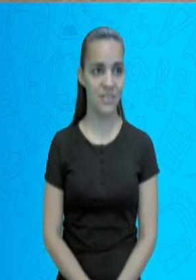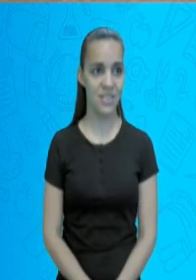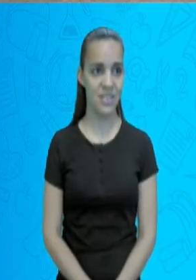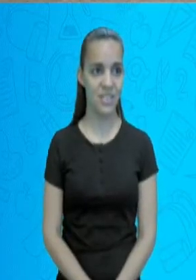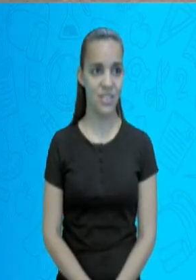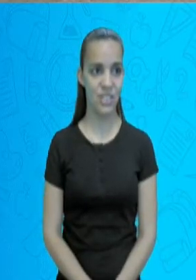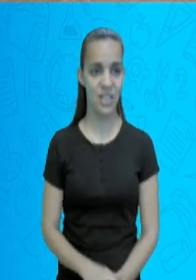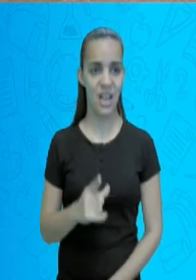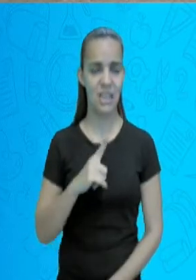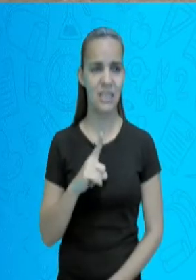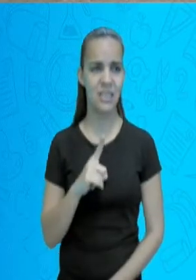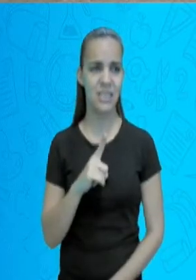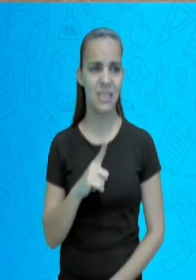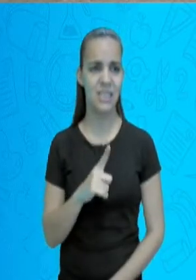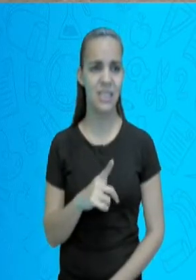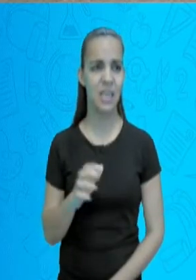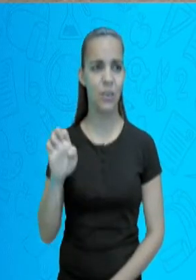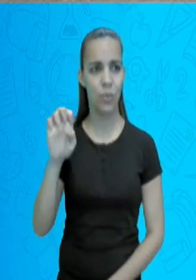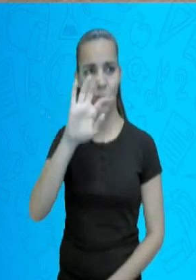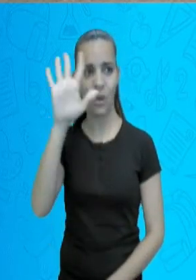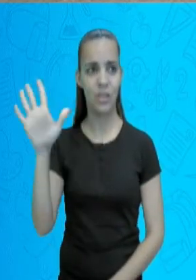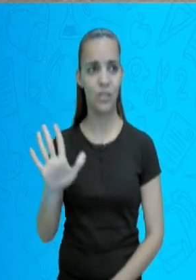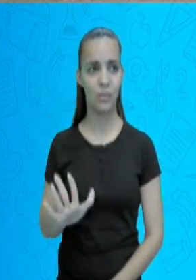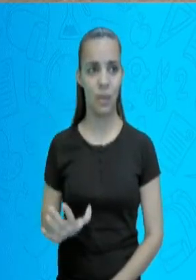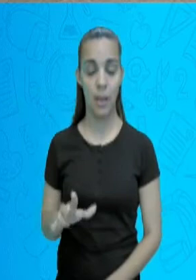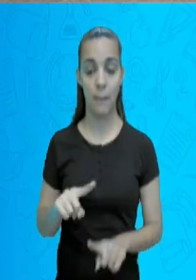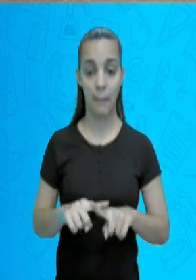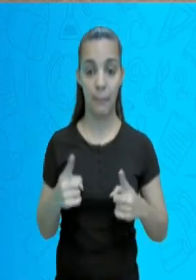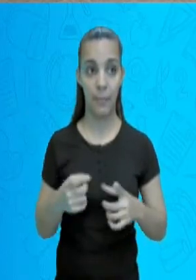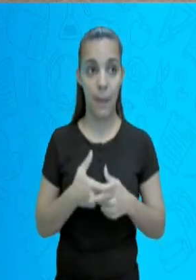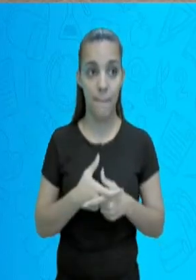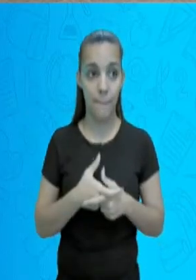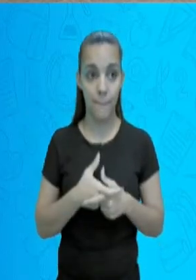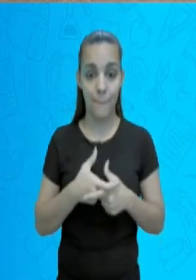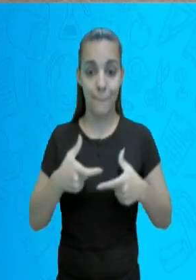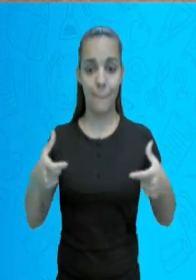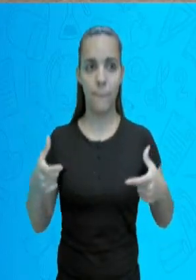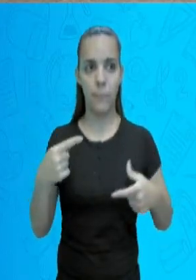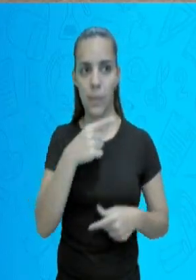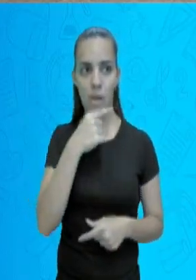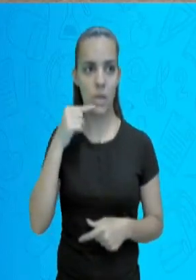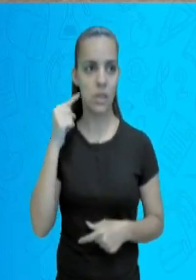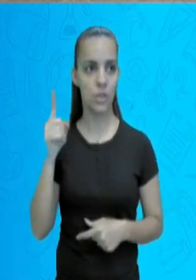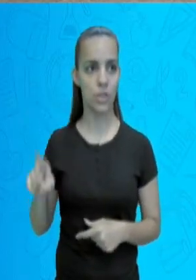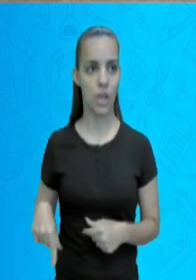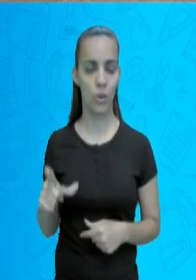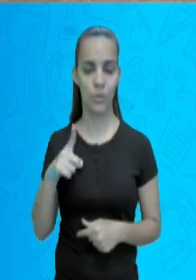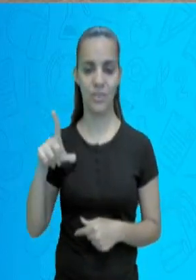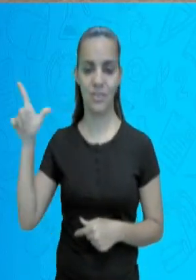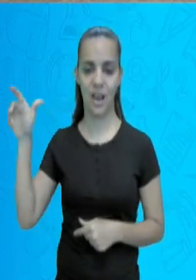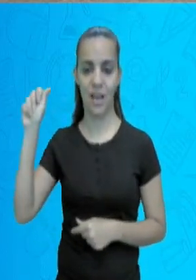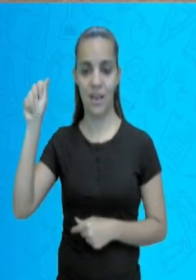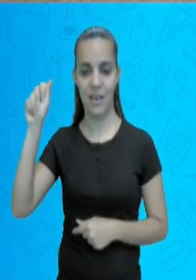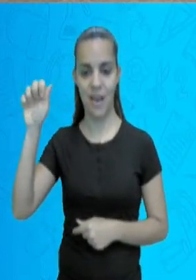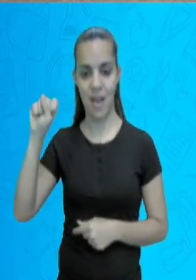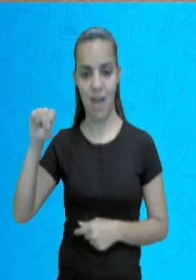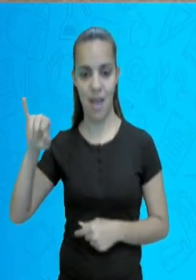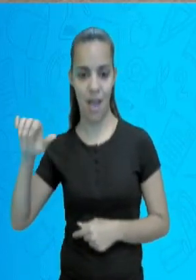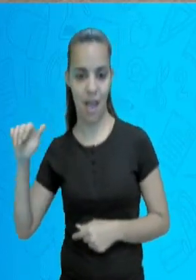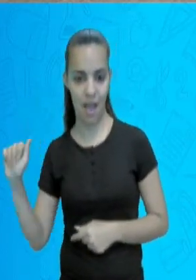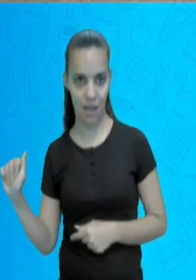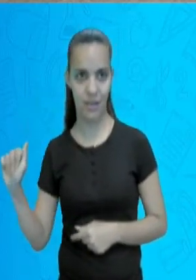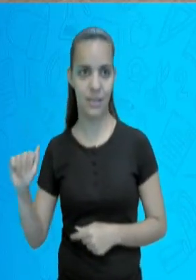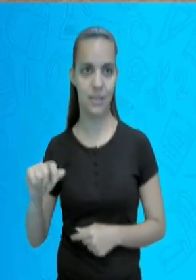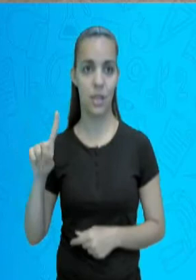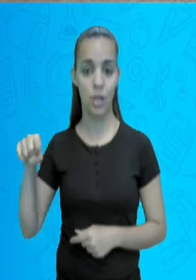tem uma parte na Europa, mas grande parte da Rússia está na Ásia. A Rússia é um